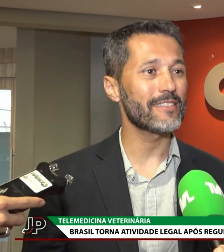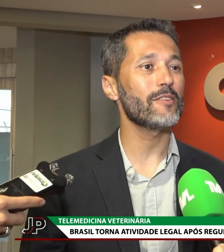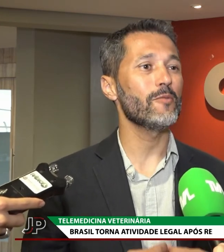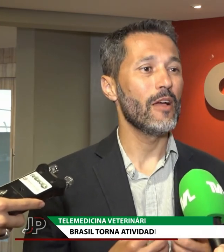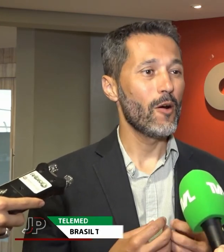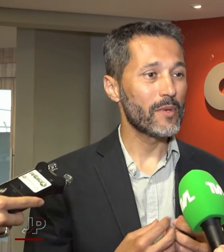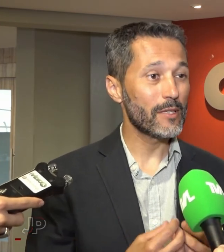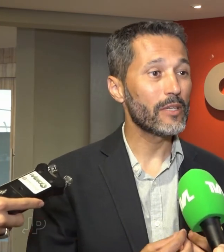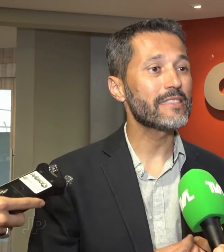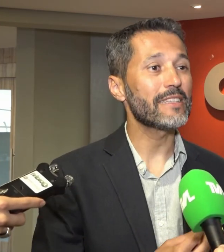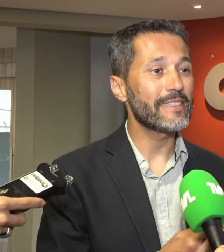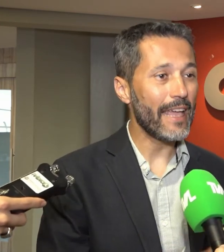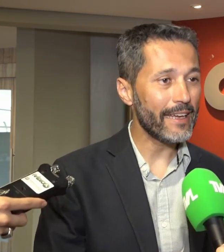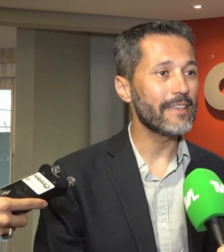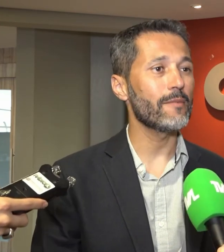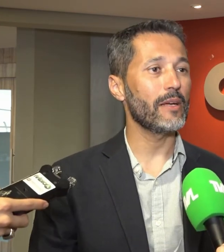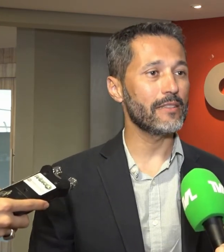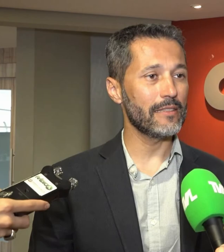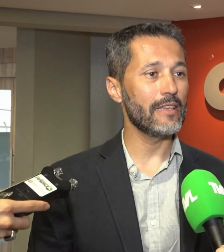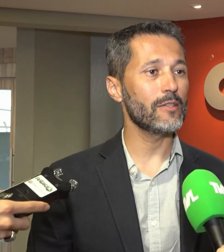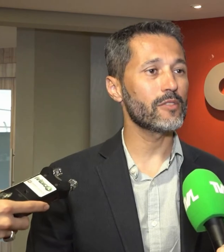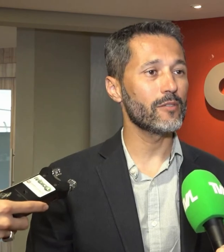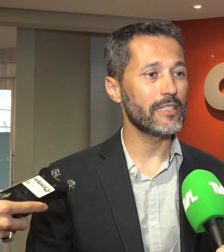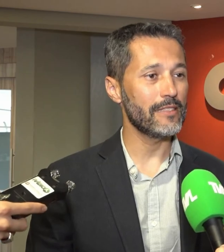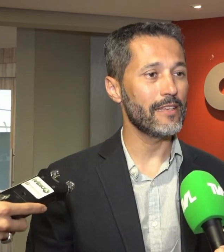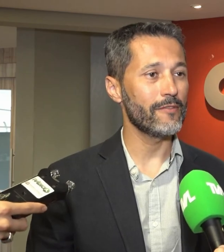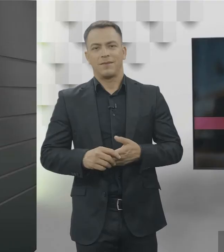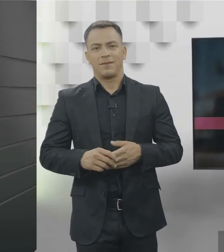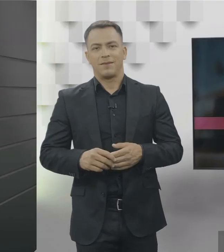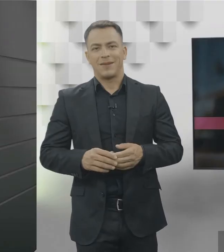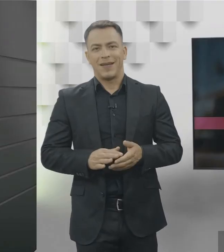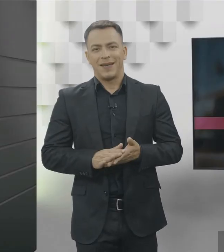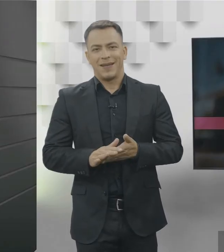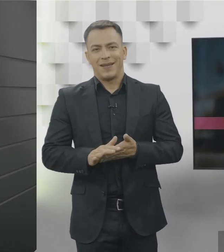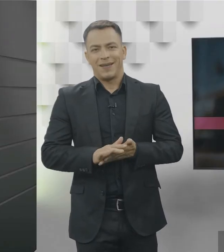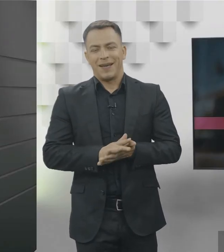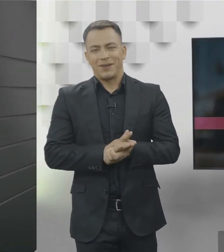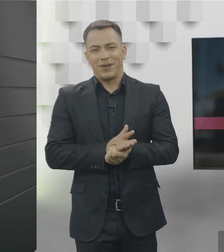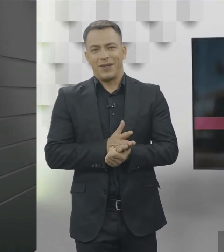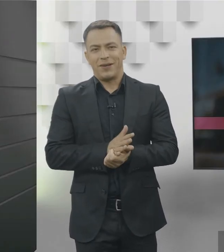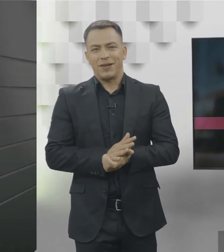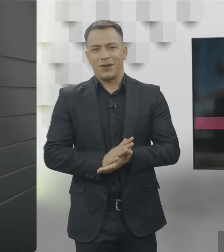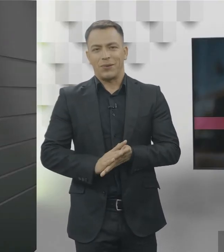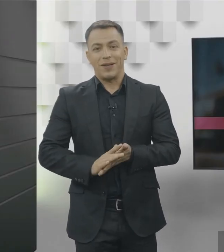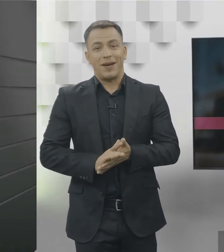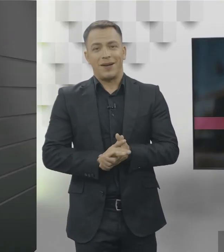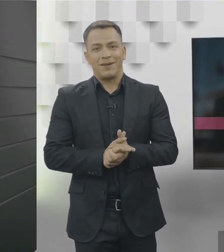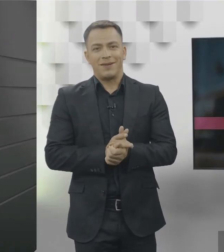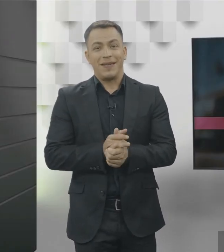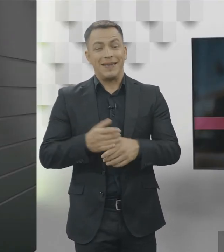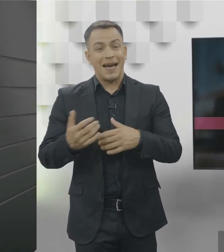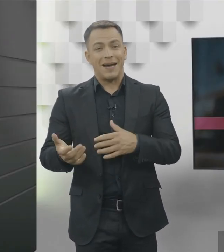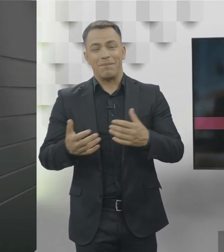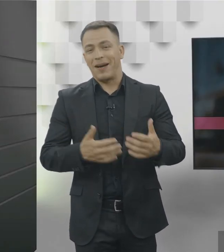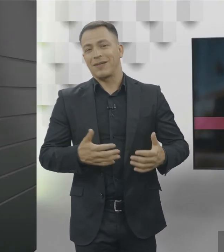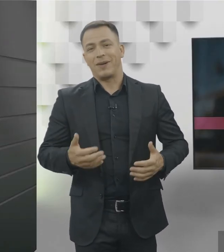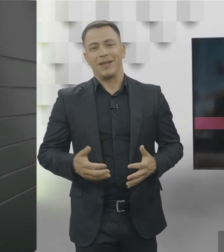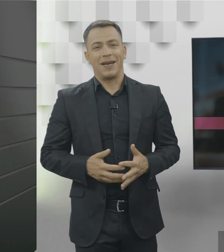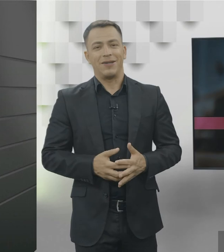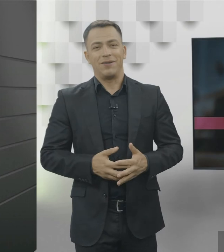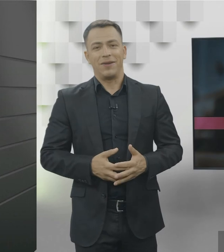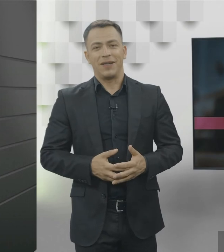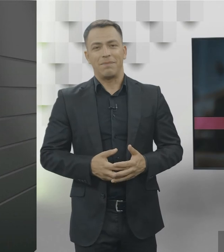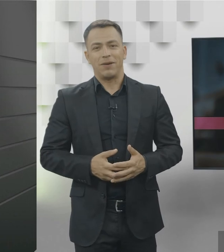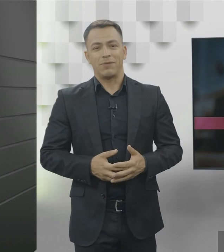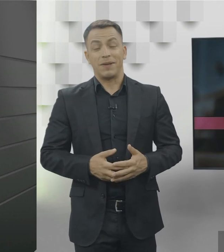jurídica, sem uma segurança técnica para a execução desse serviço. É isso aí. Olha só, cuidar e dar mais